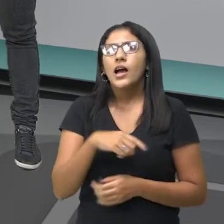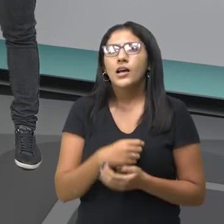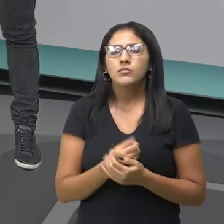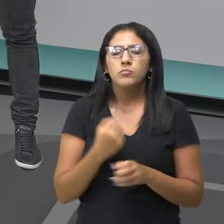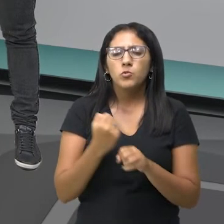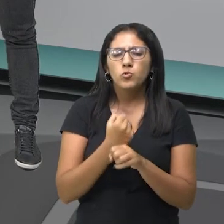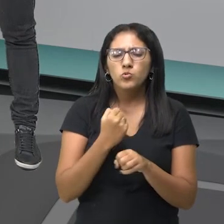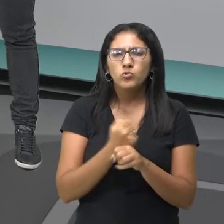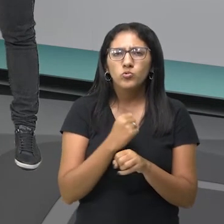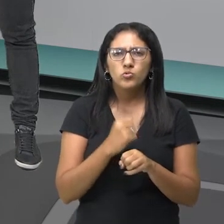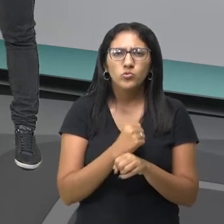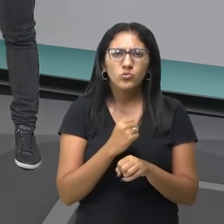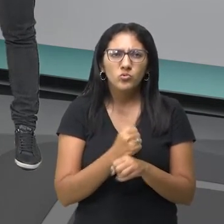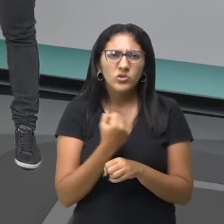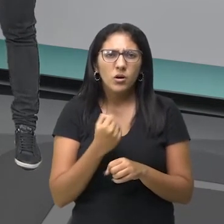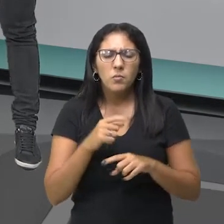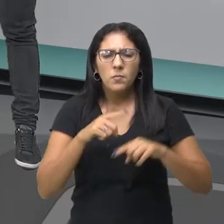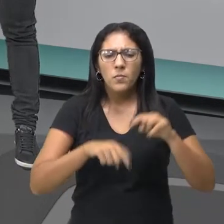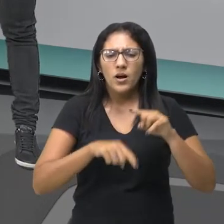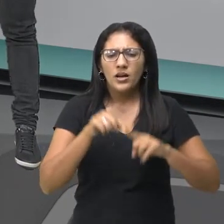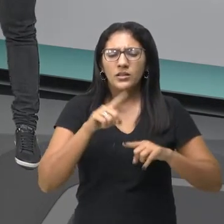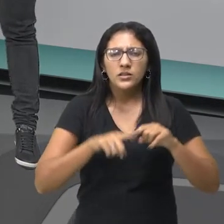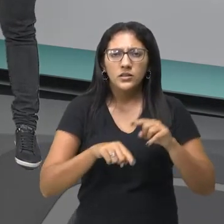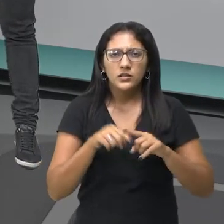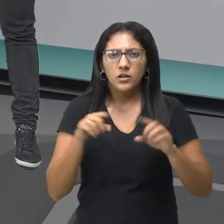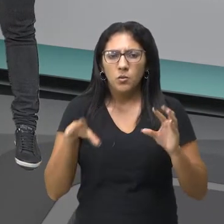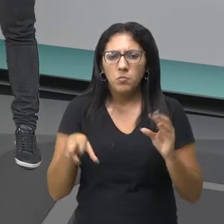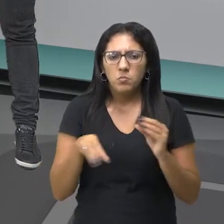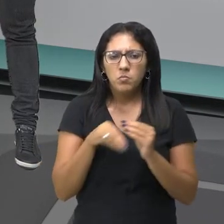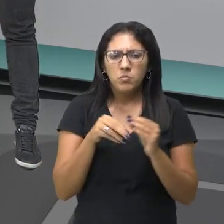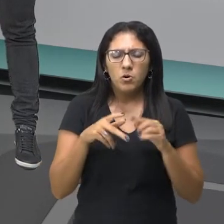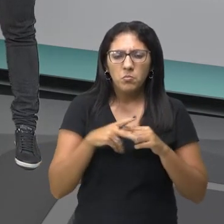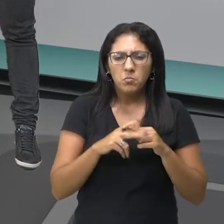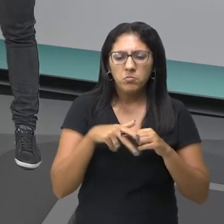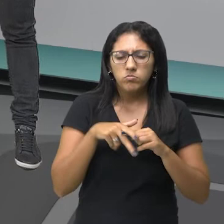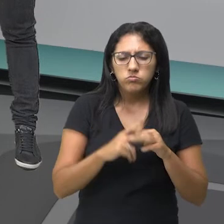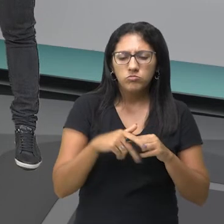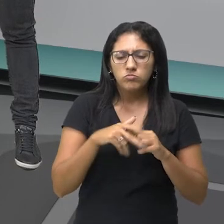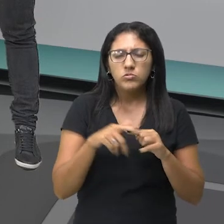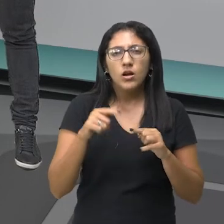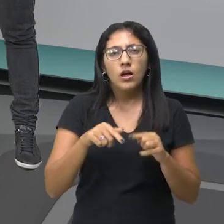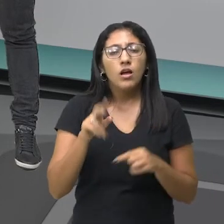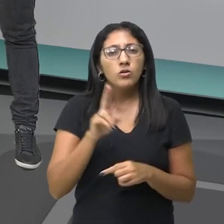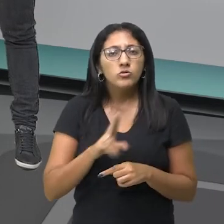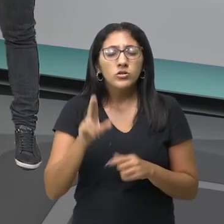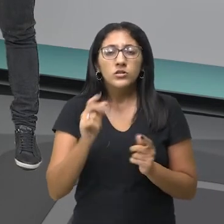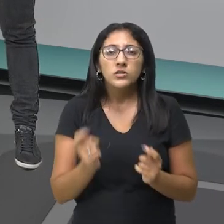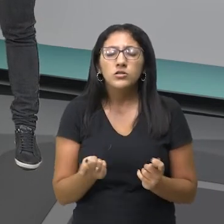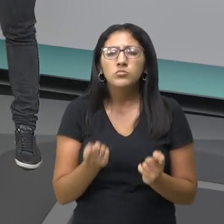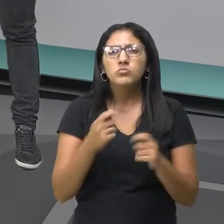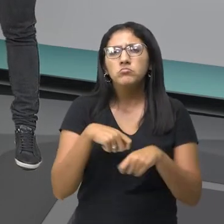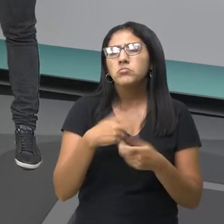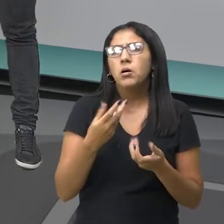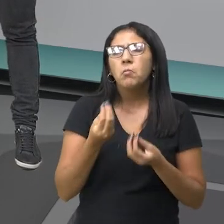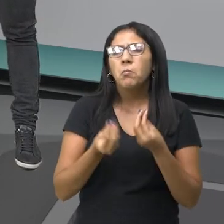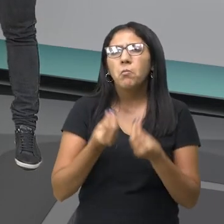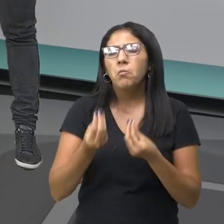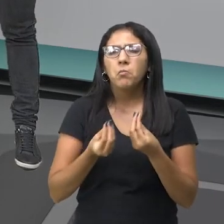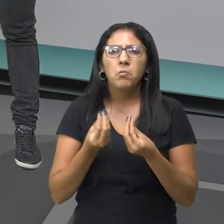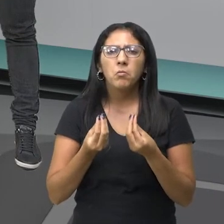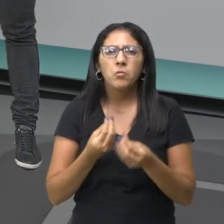com isopor, com microbyte anexada e funciona como um sinalizador que facilita